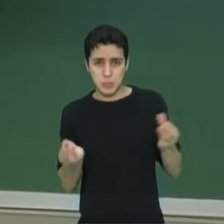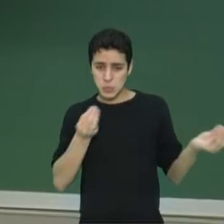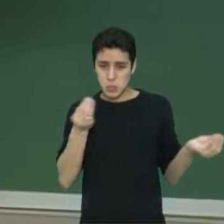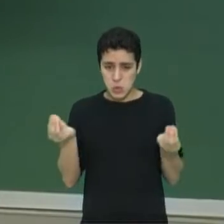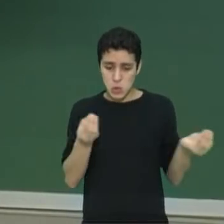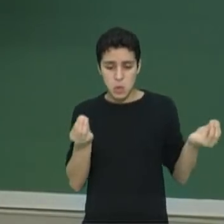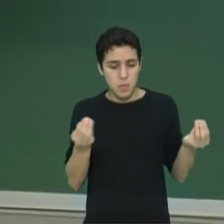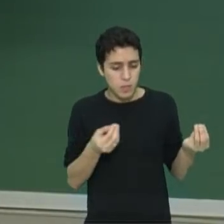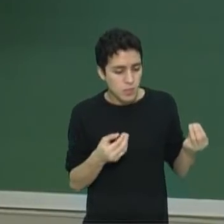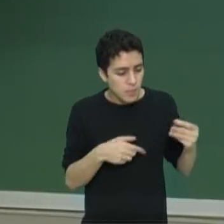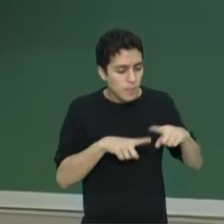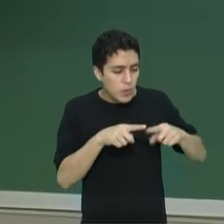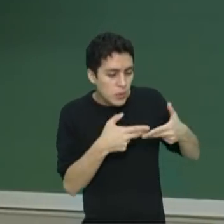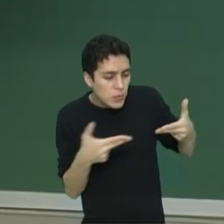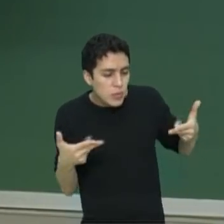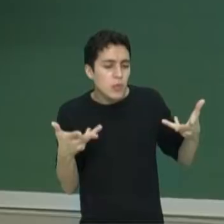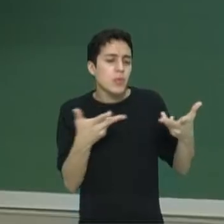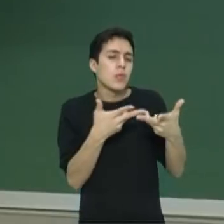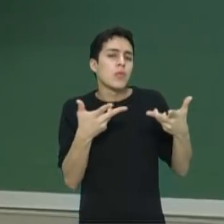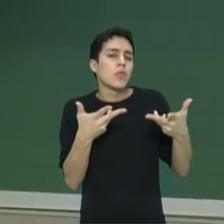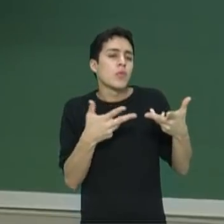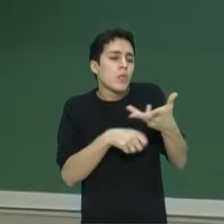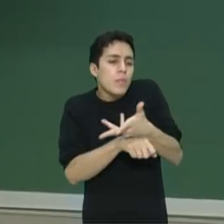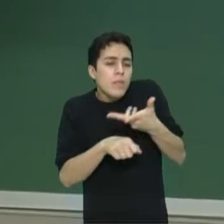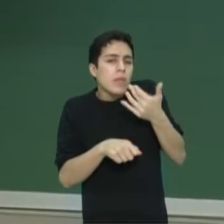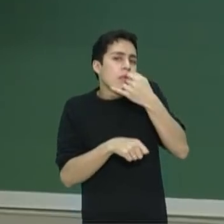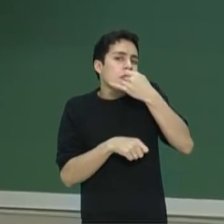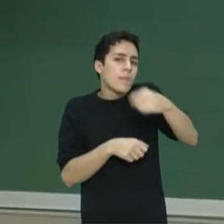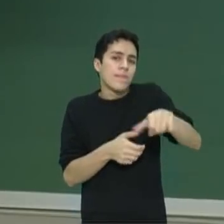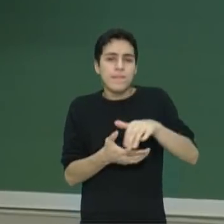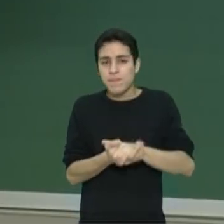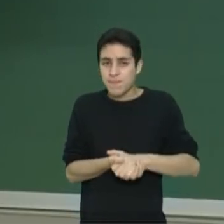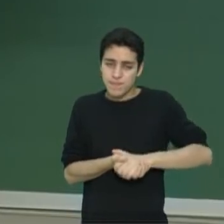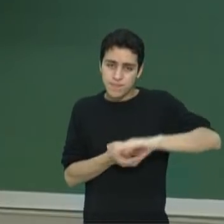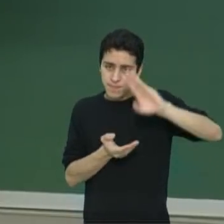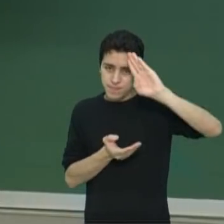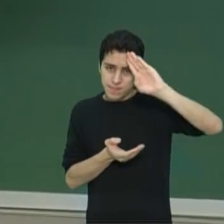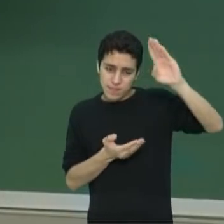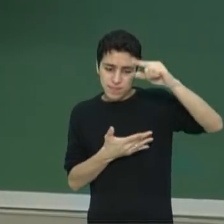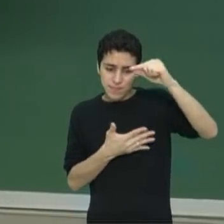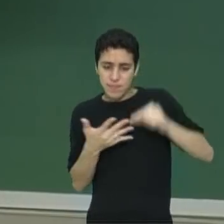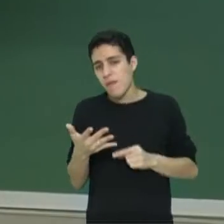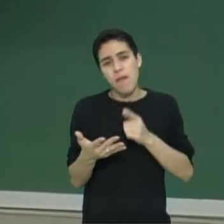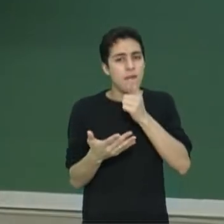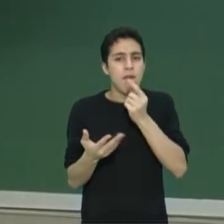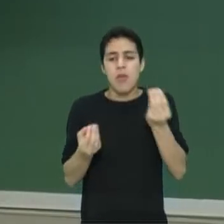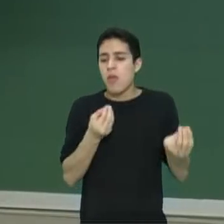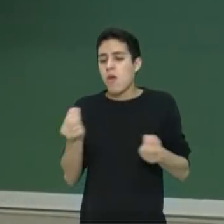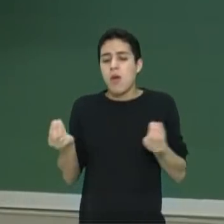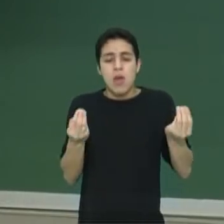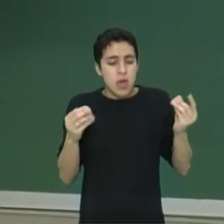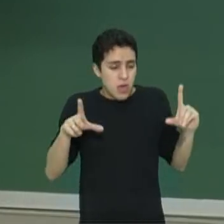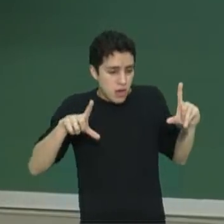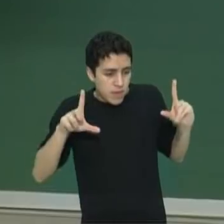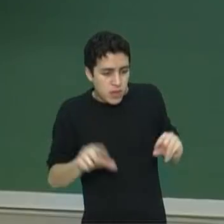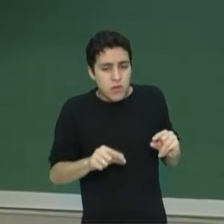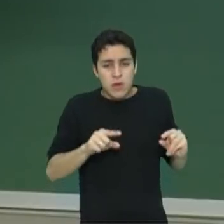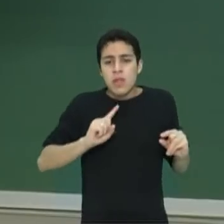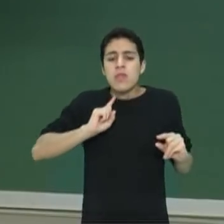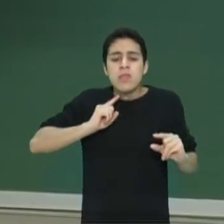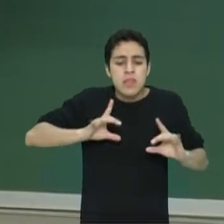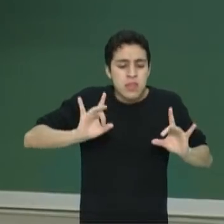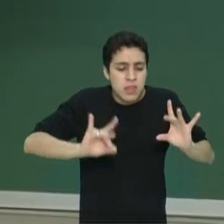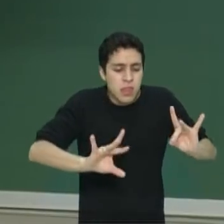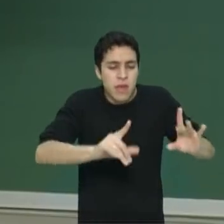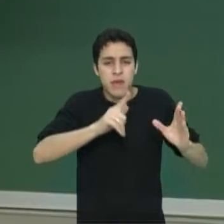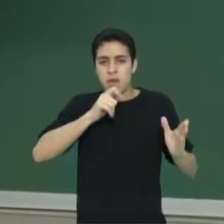dos produtos, né? E principalmente as questões relacionadas à água, diminuir a poluição dos cursos da água